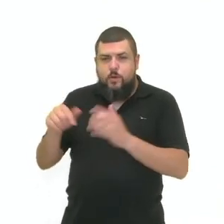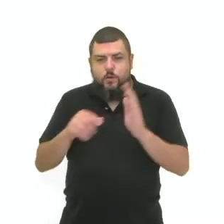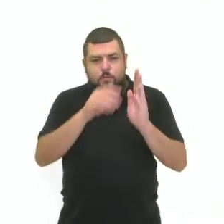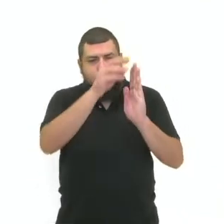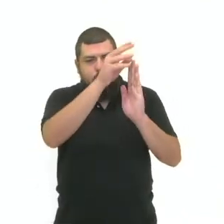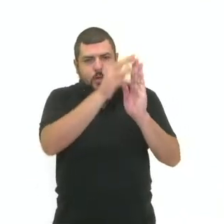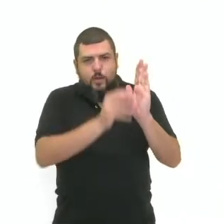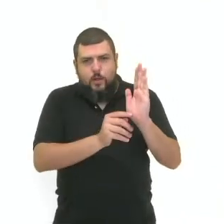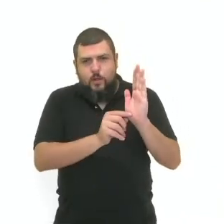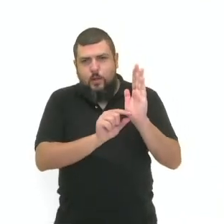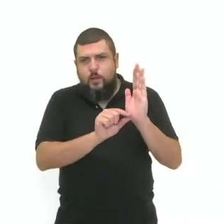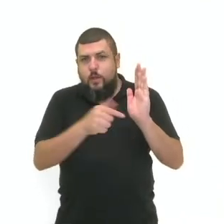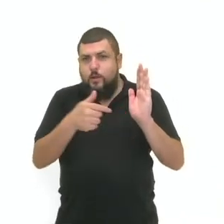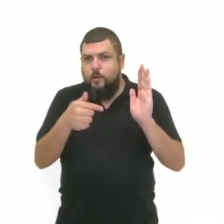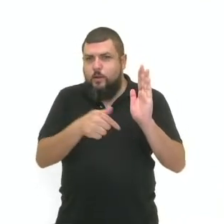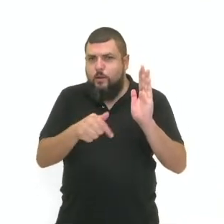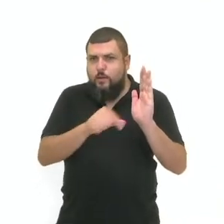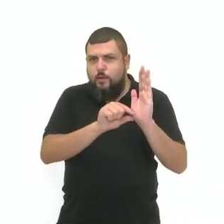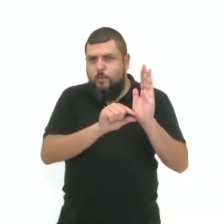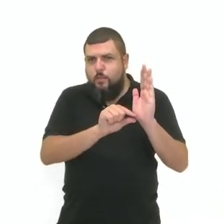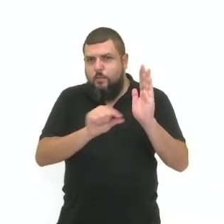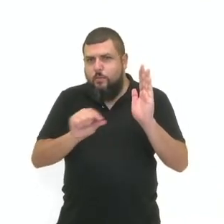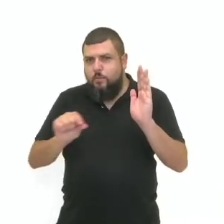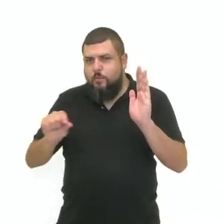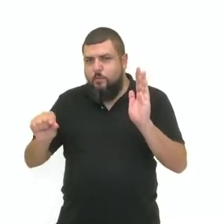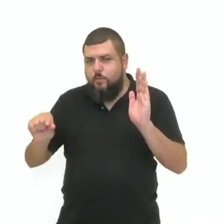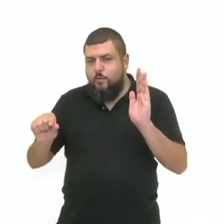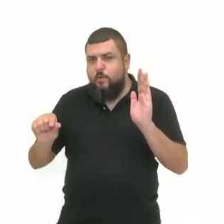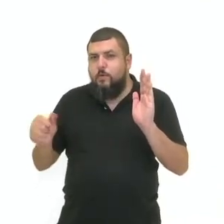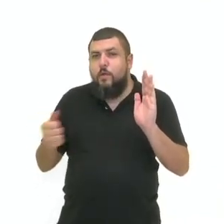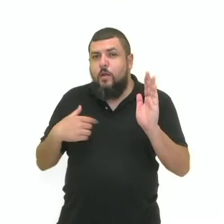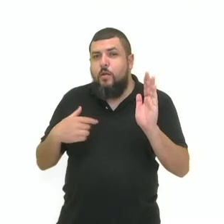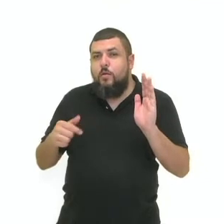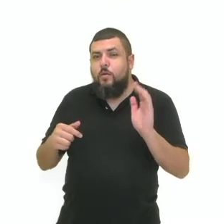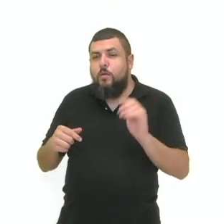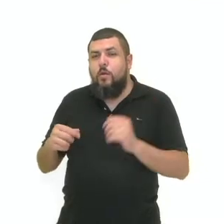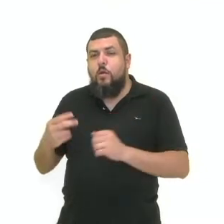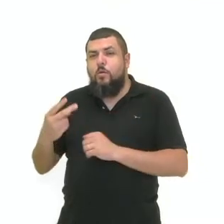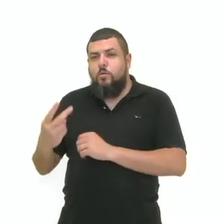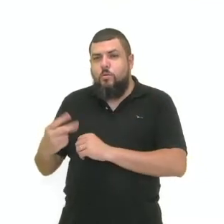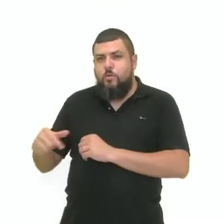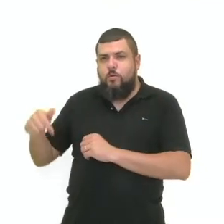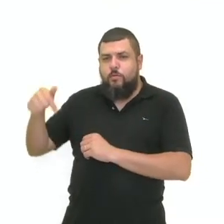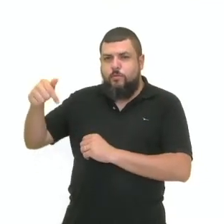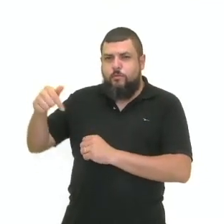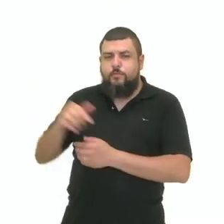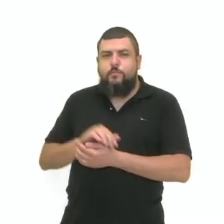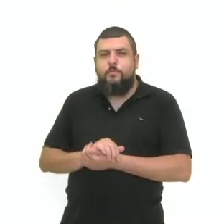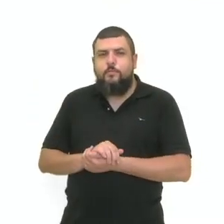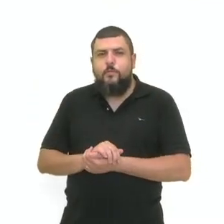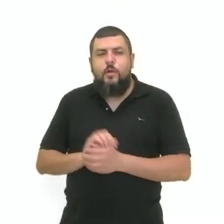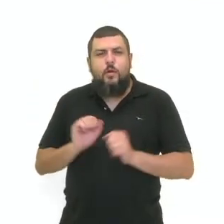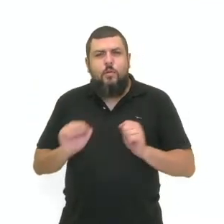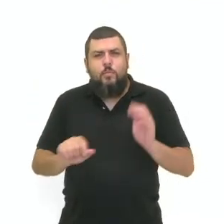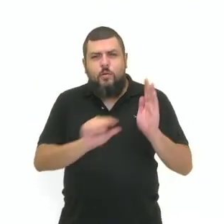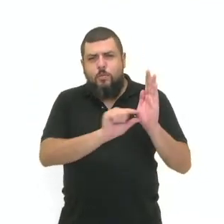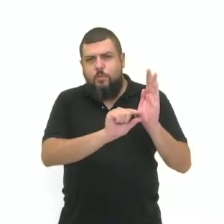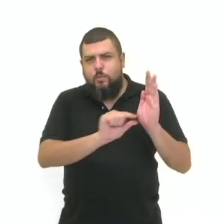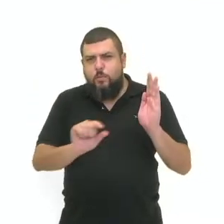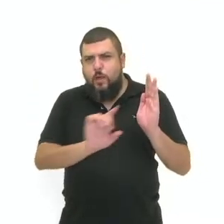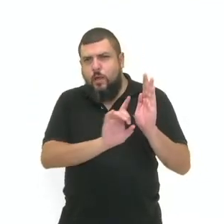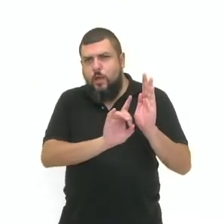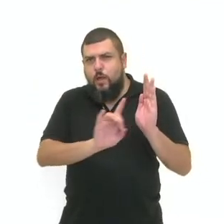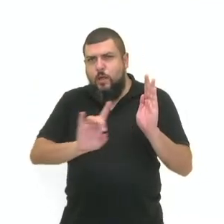tenho uma sequência aqui de ou soma de linhas, que eu posso fazer, ou eu posso